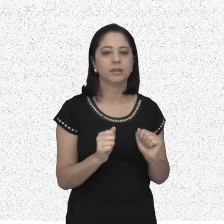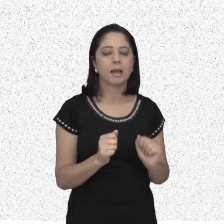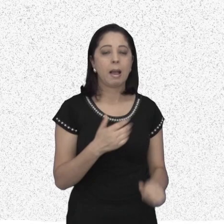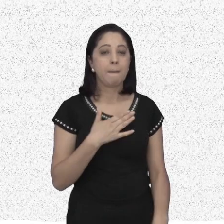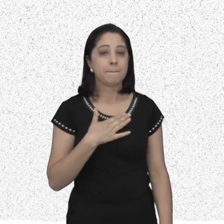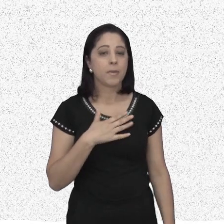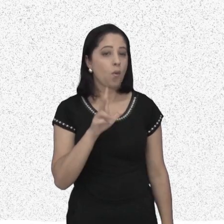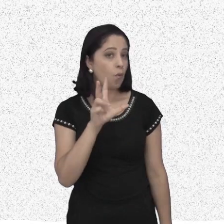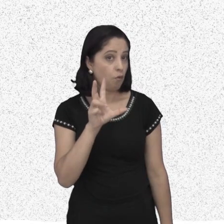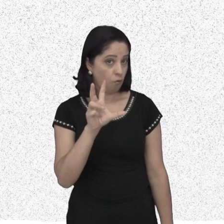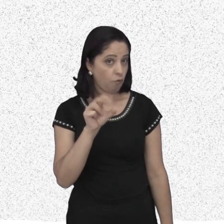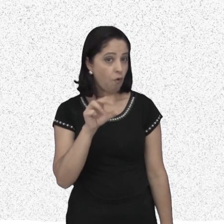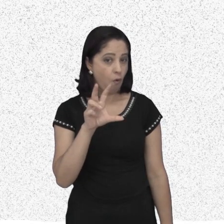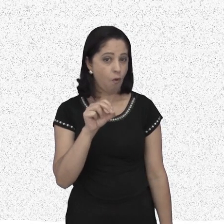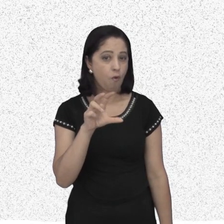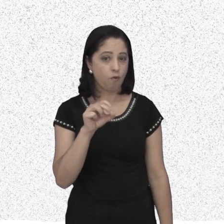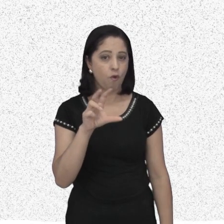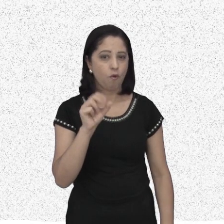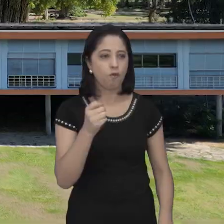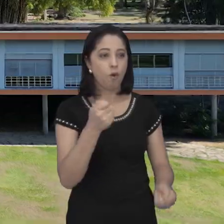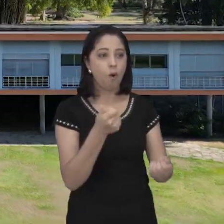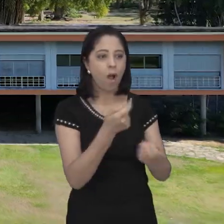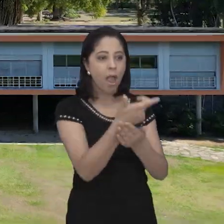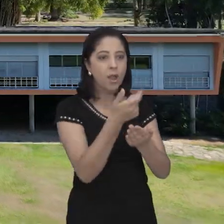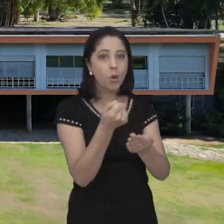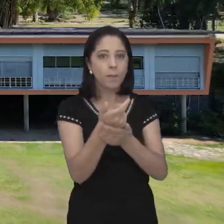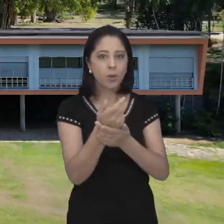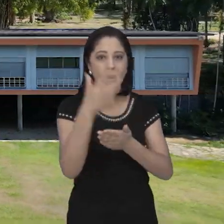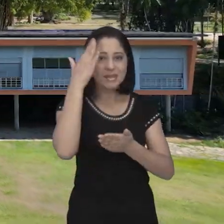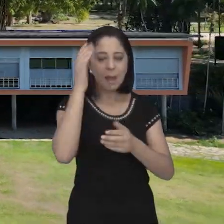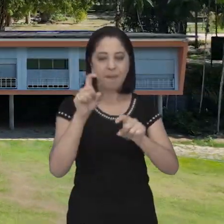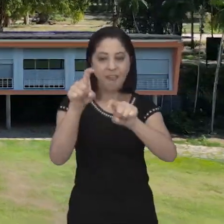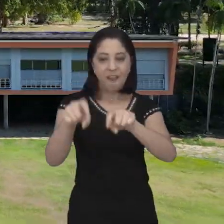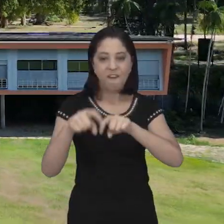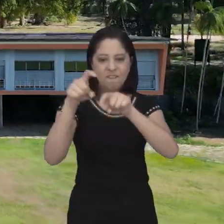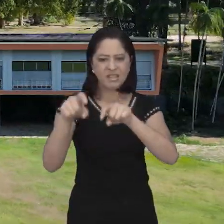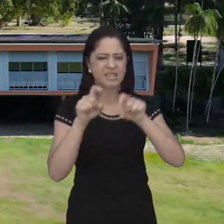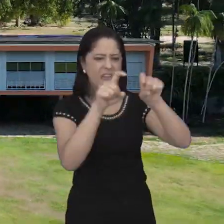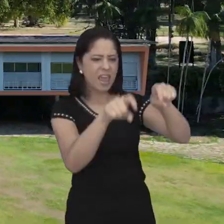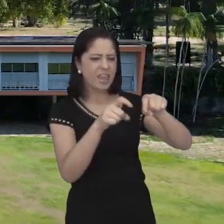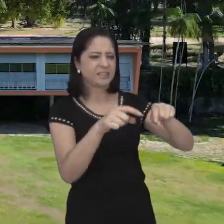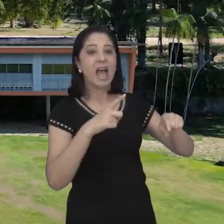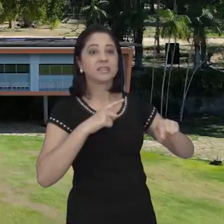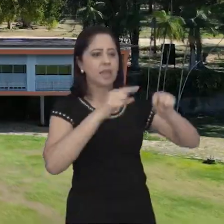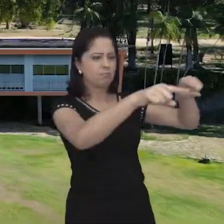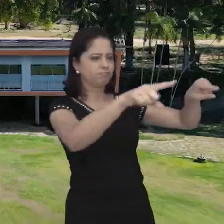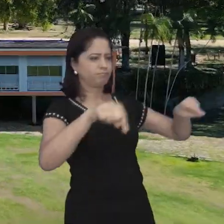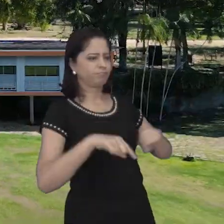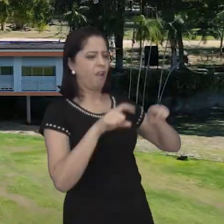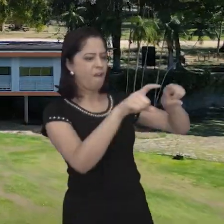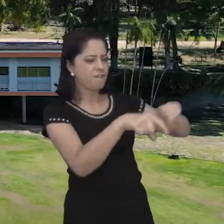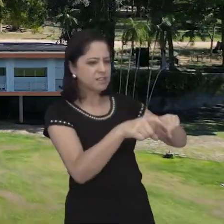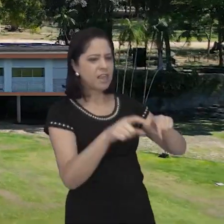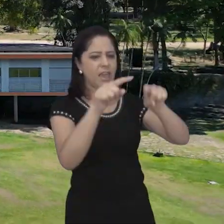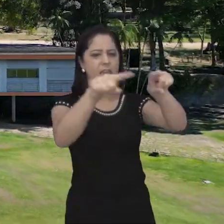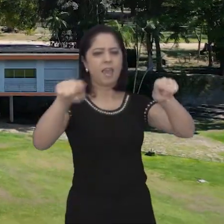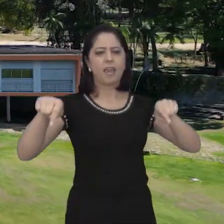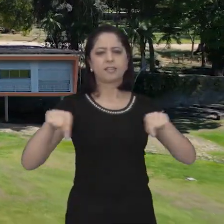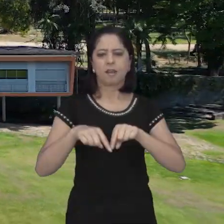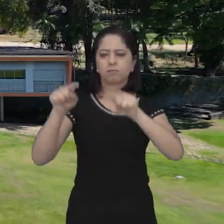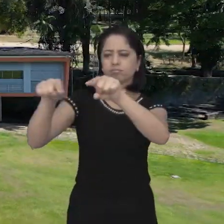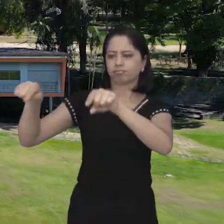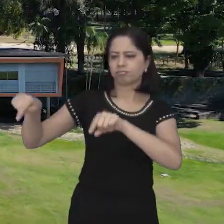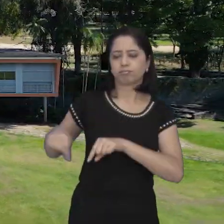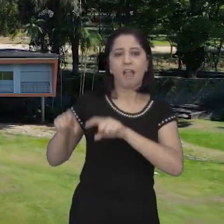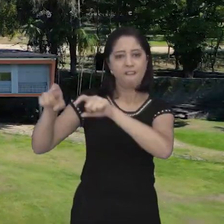vista importante para a Mantiqueira. E aqui foi feito, né, essa implantação. Você vê que aqui já é